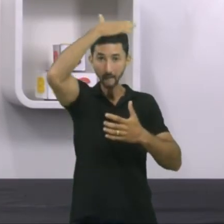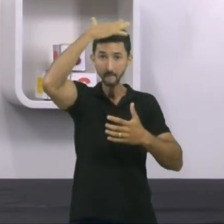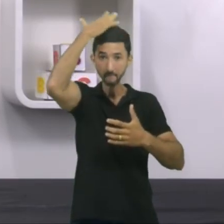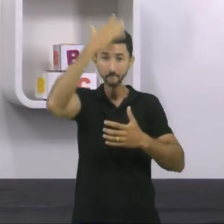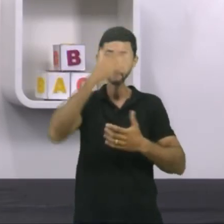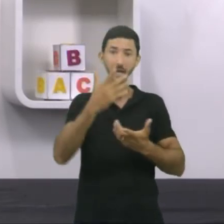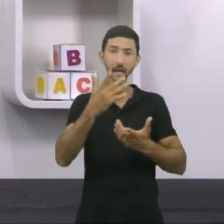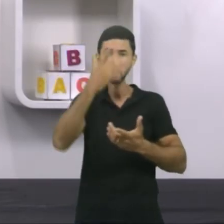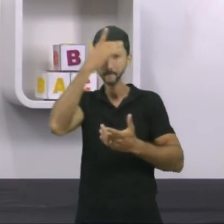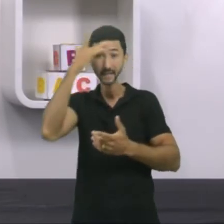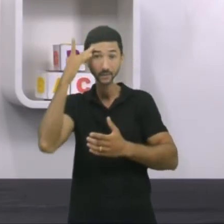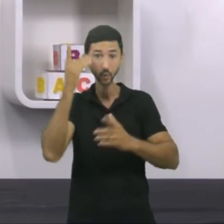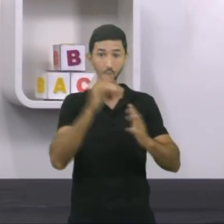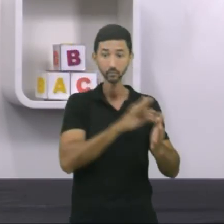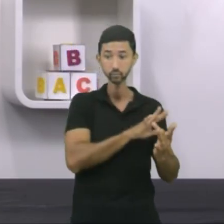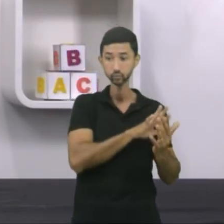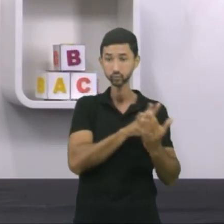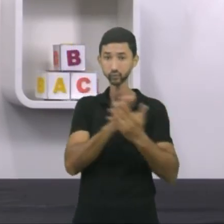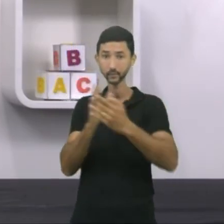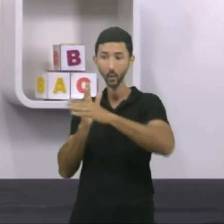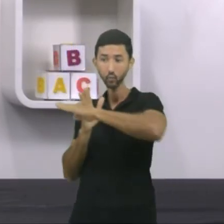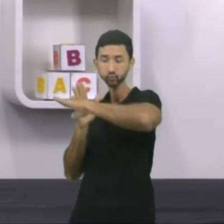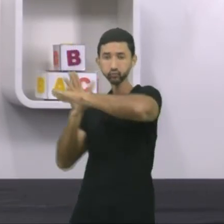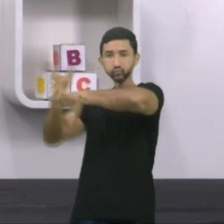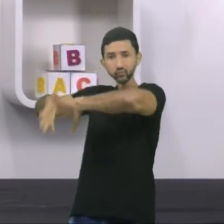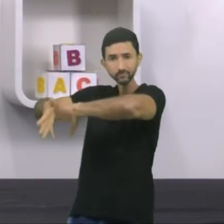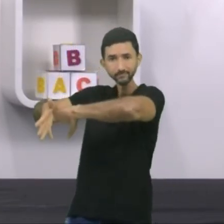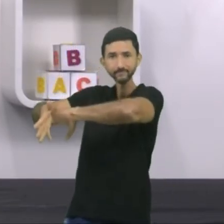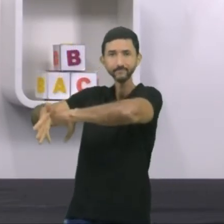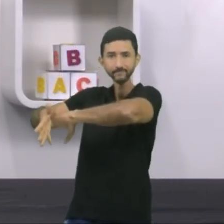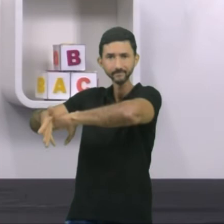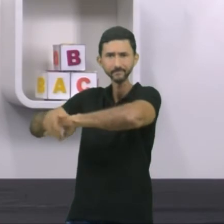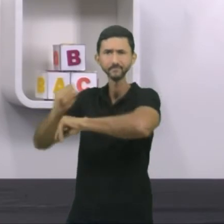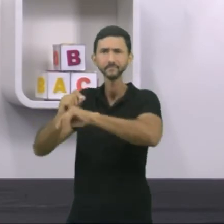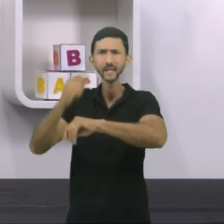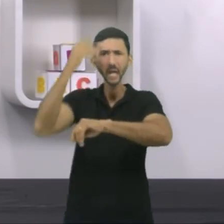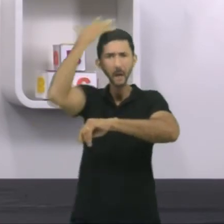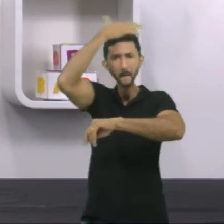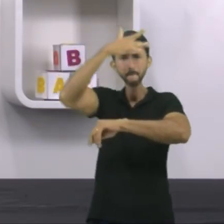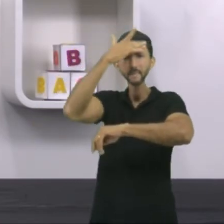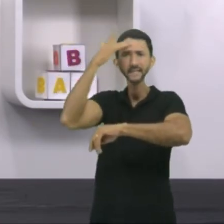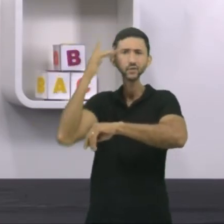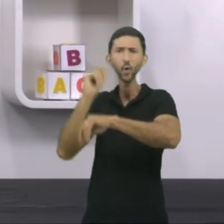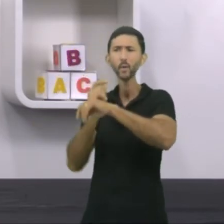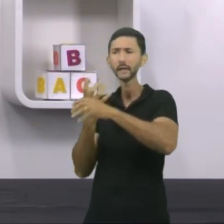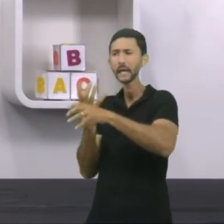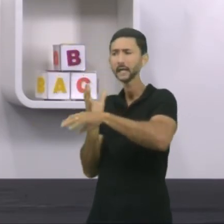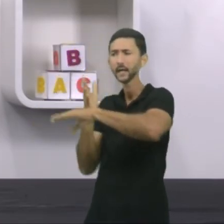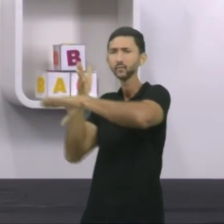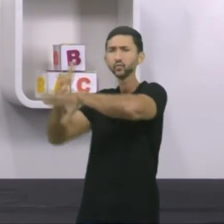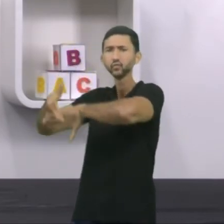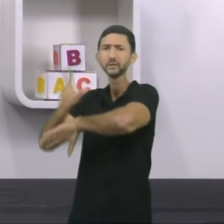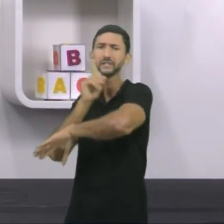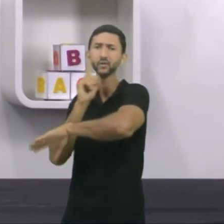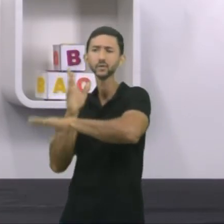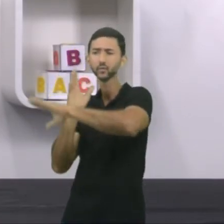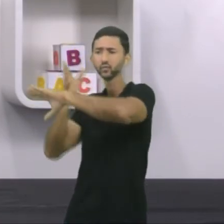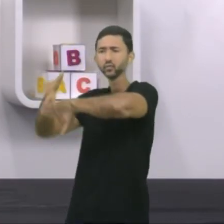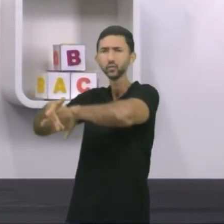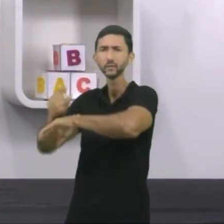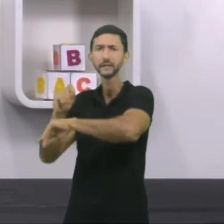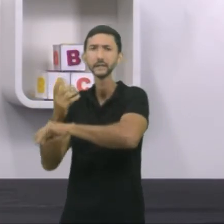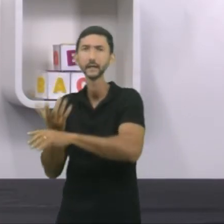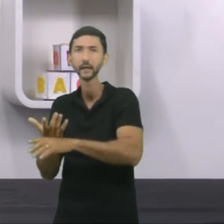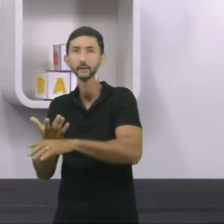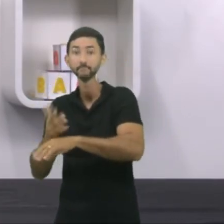a entrar nos Estados Unidos via a fronteira. O que os mexicanos querem ao ir aos Estados Unidos?